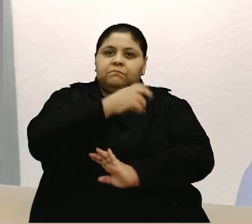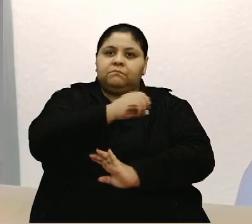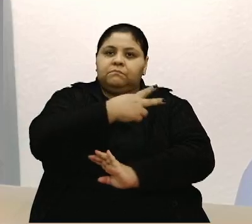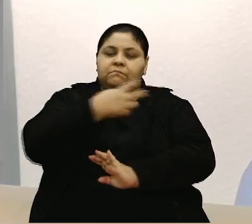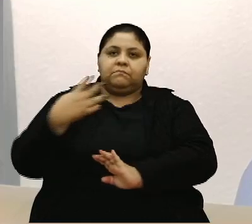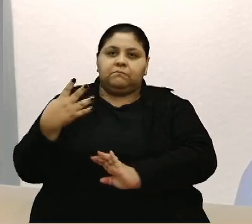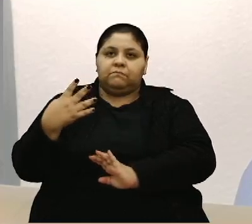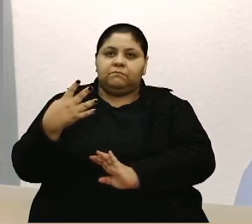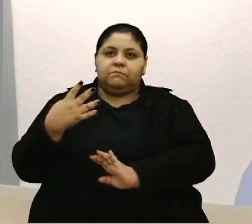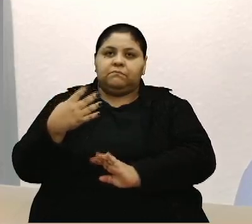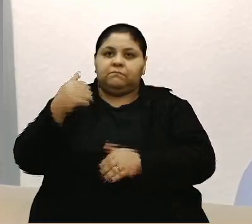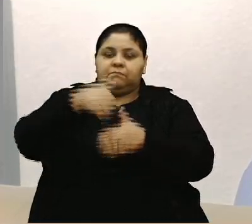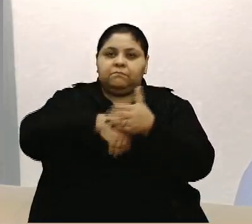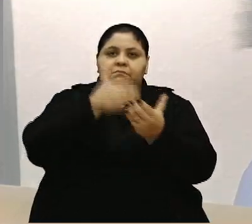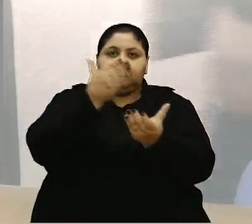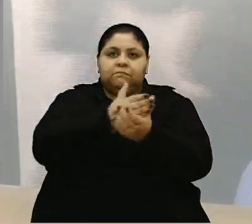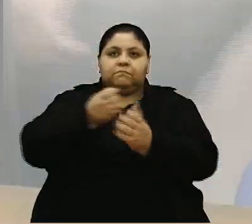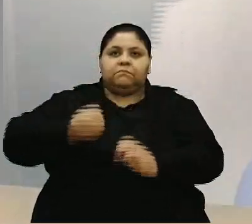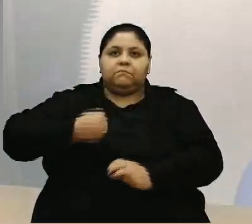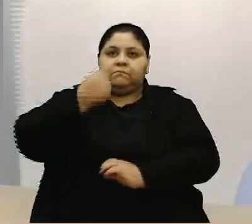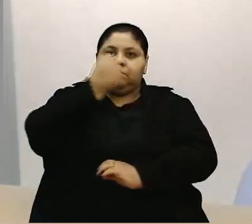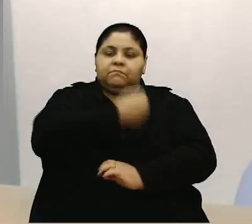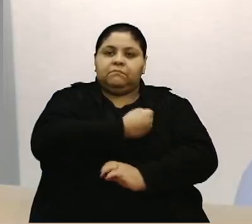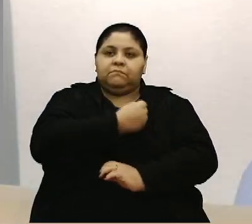94/2024, contido no processo número